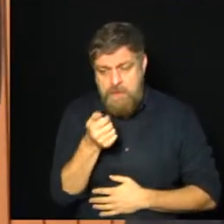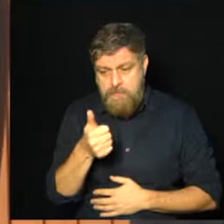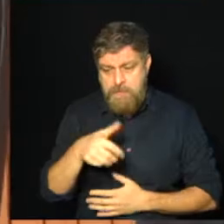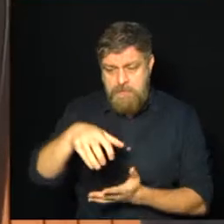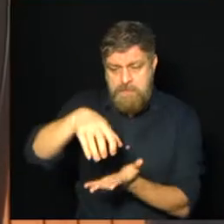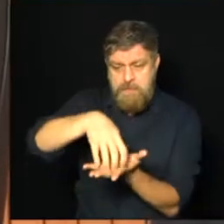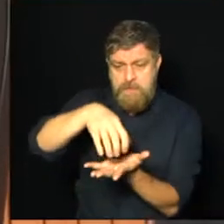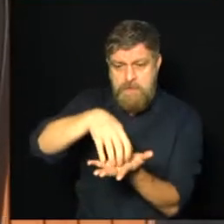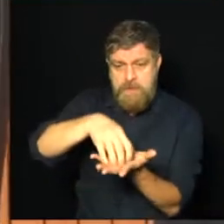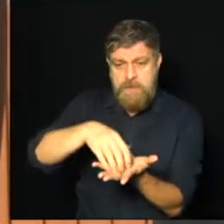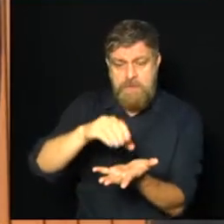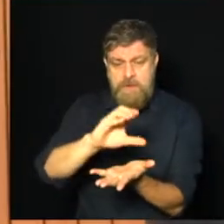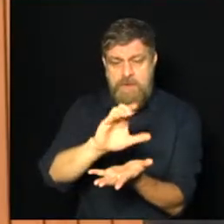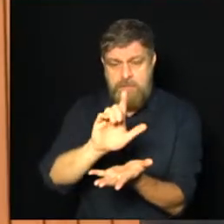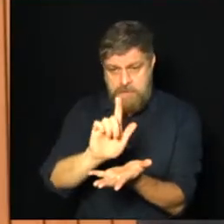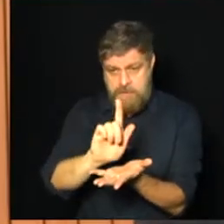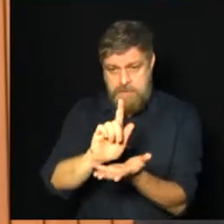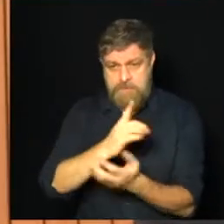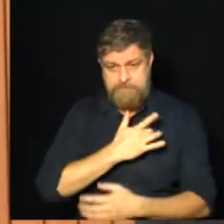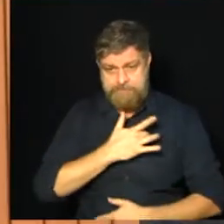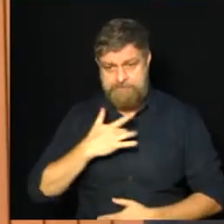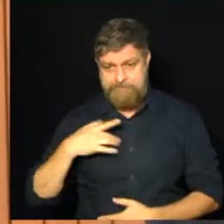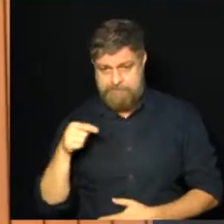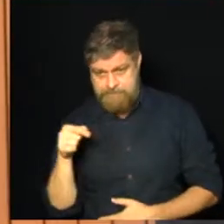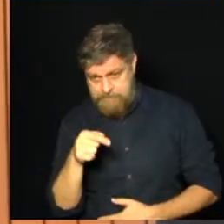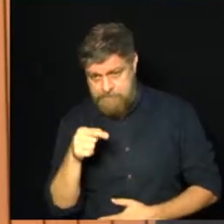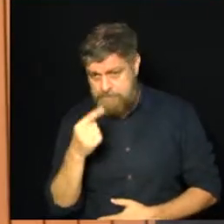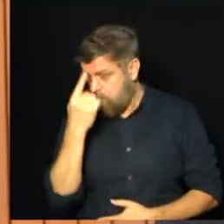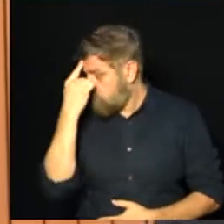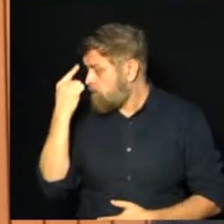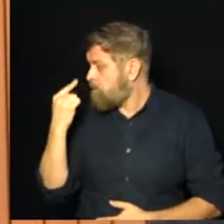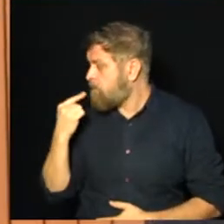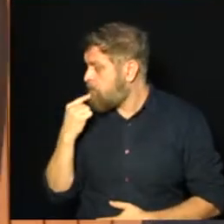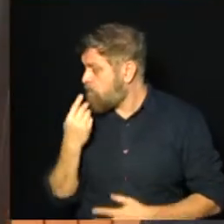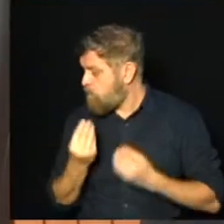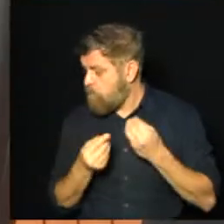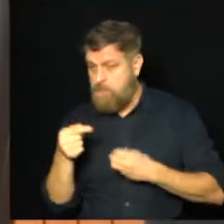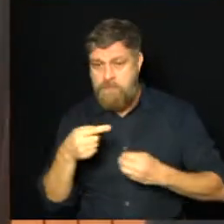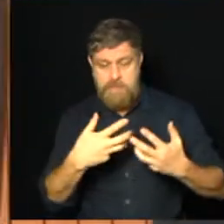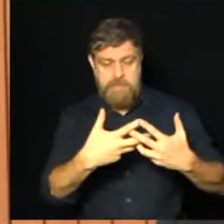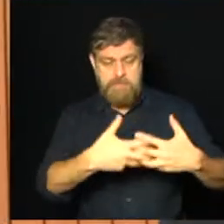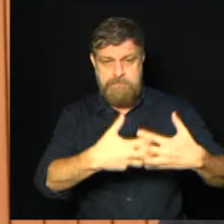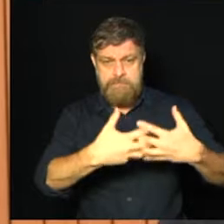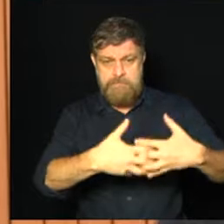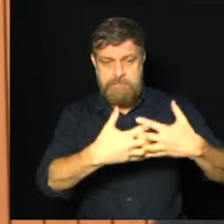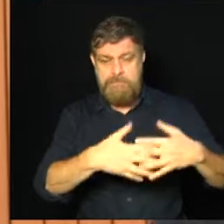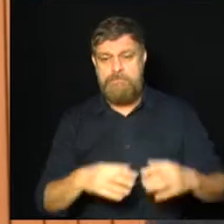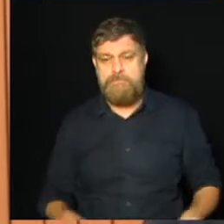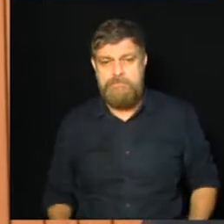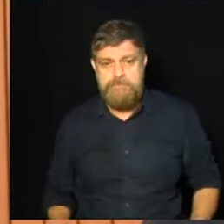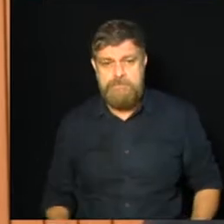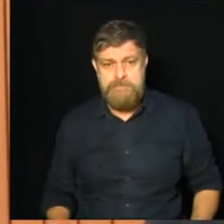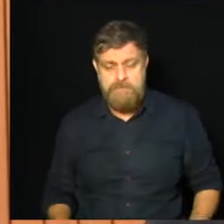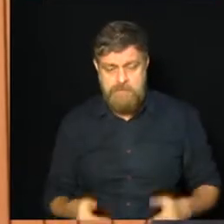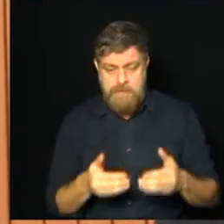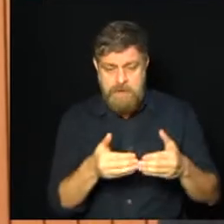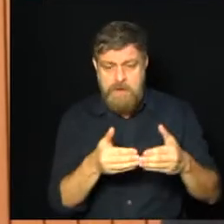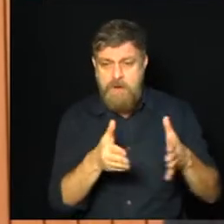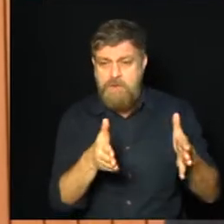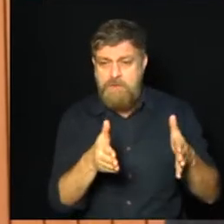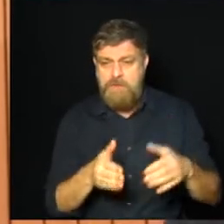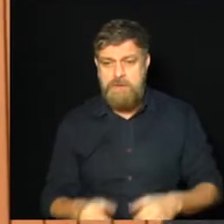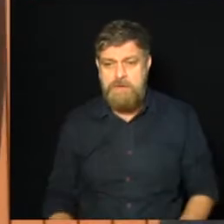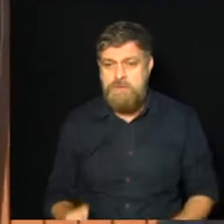Grande, tá? Falar um pouquinho do perfil da unidade. A unidade foi inaugurada em